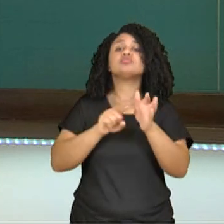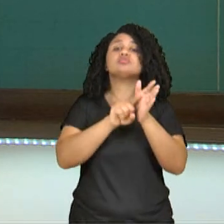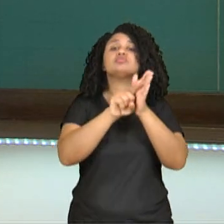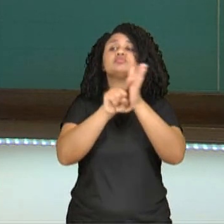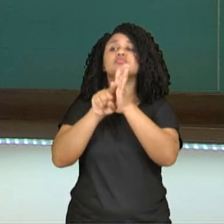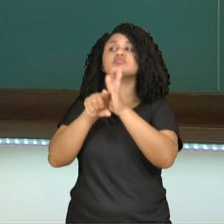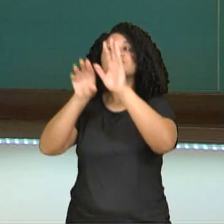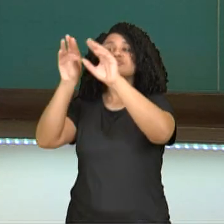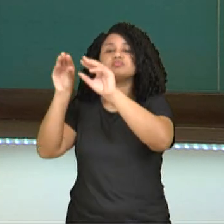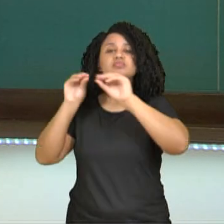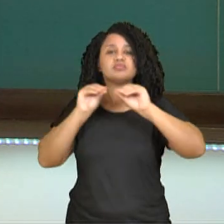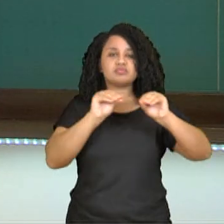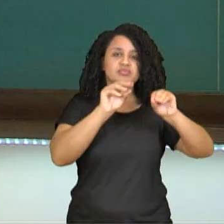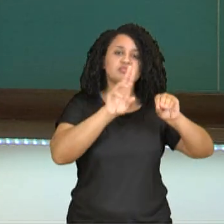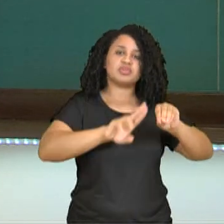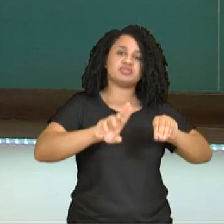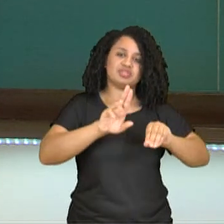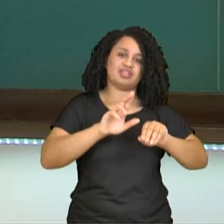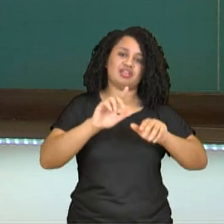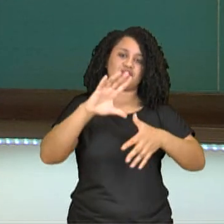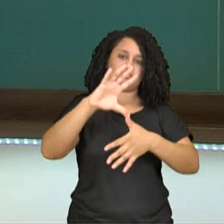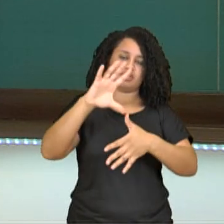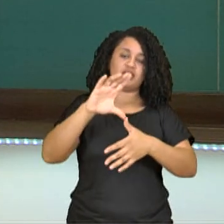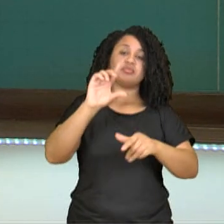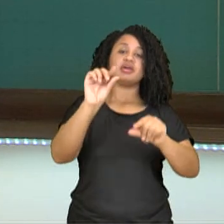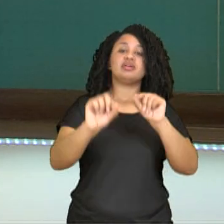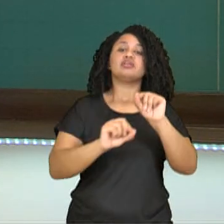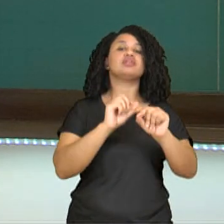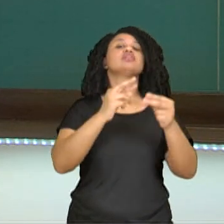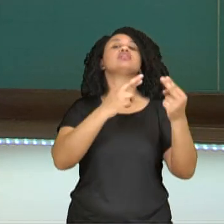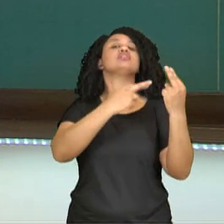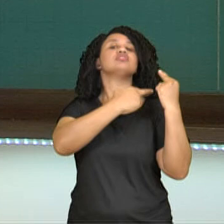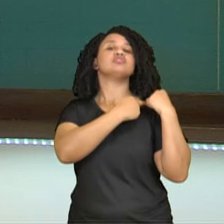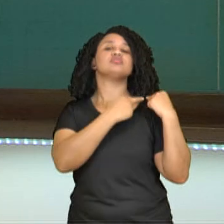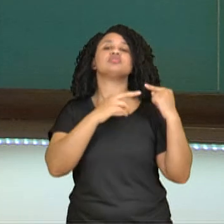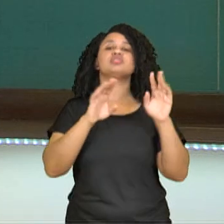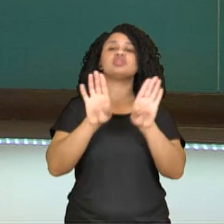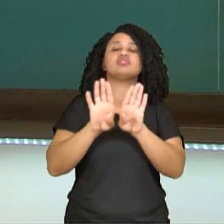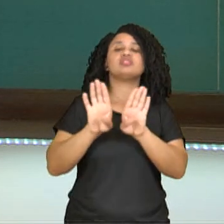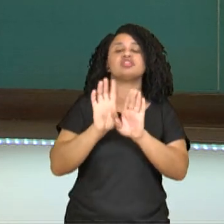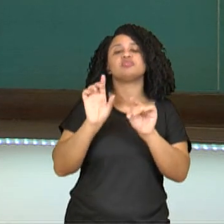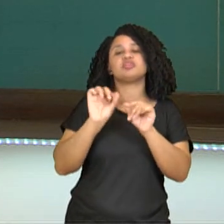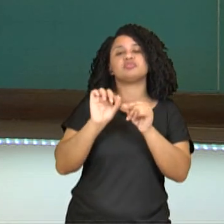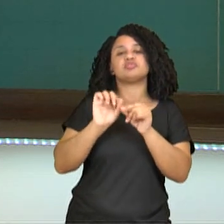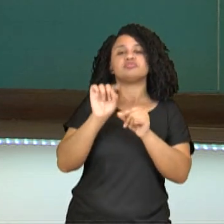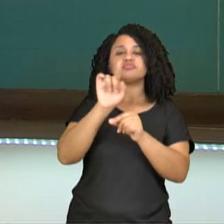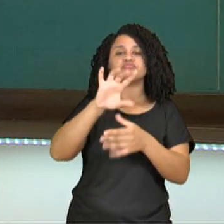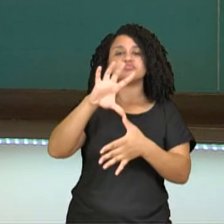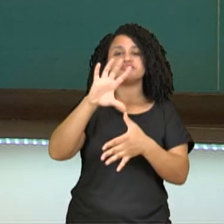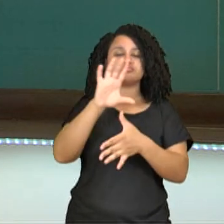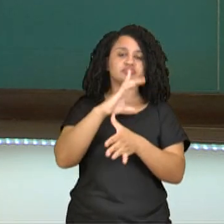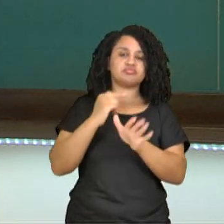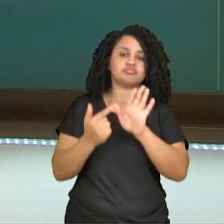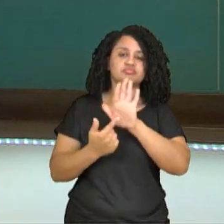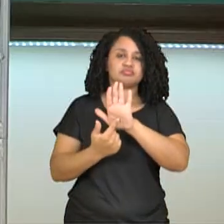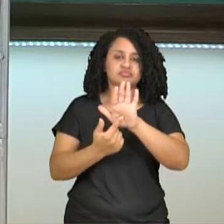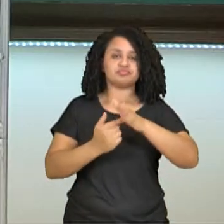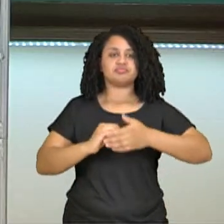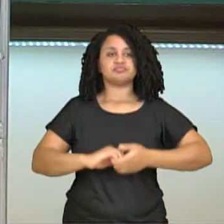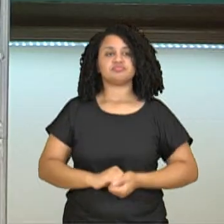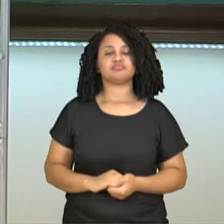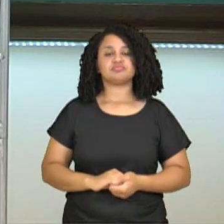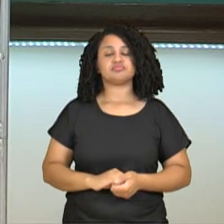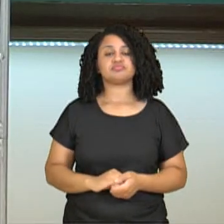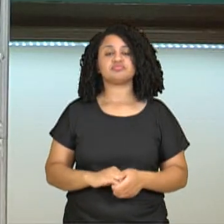local da onde esse mapa foi extraído e quem foi o responsável pela construção desta representação cartográfica. Nós